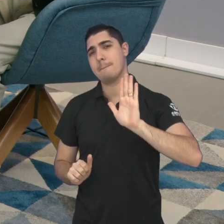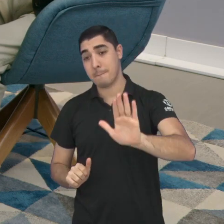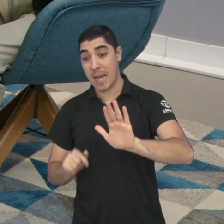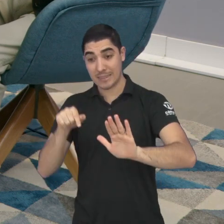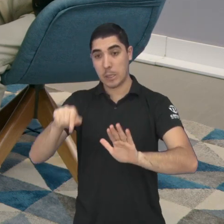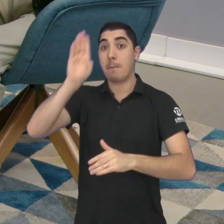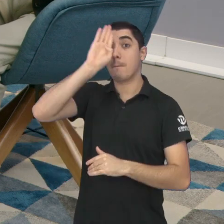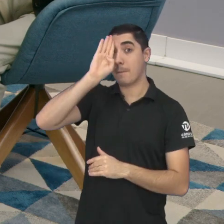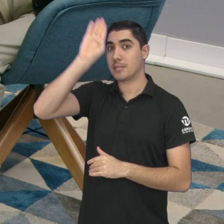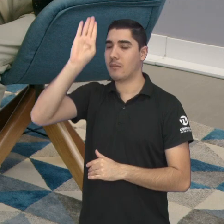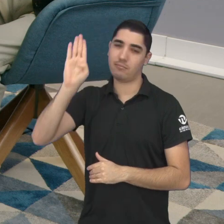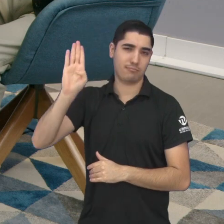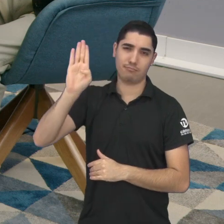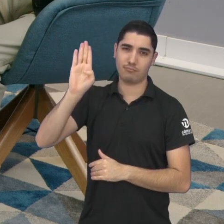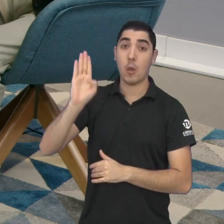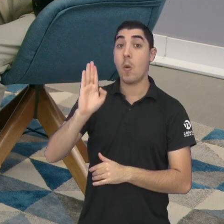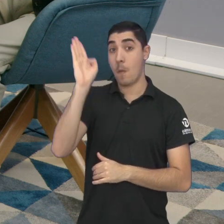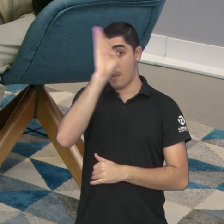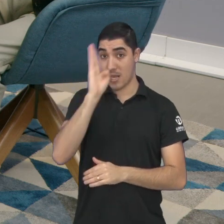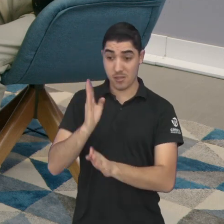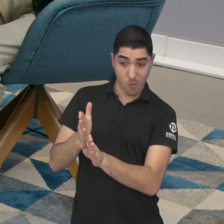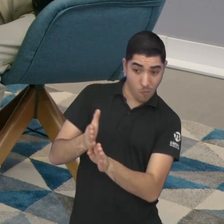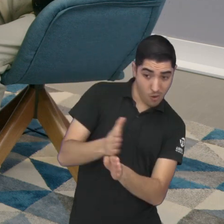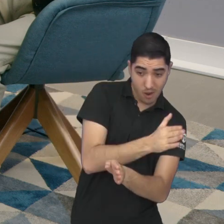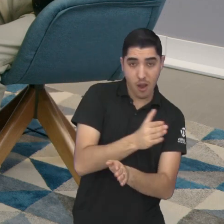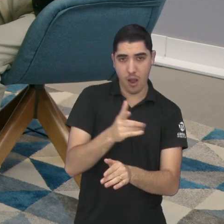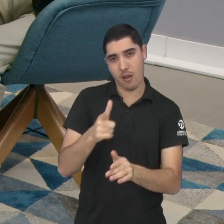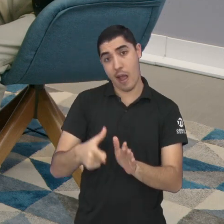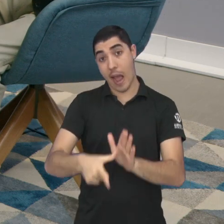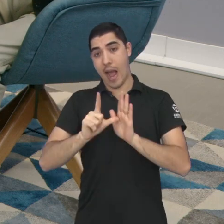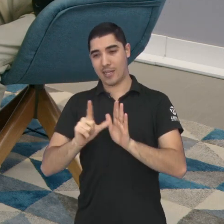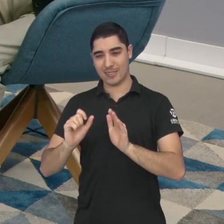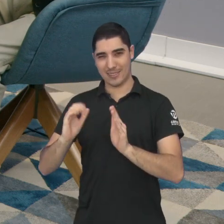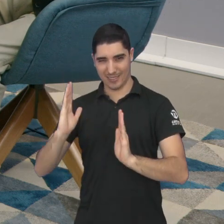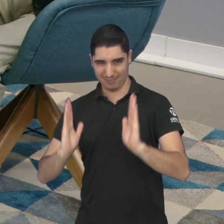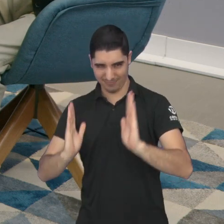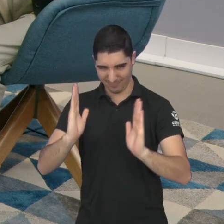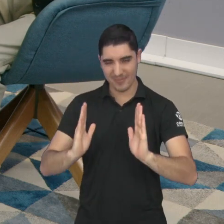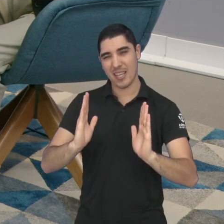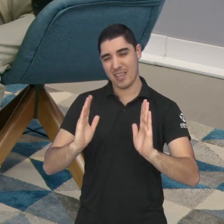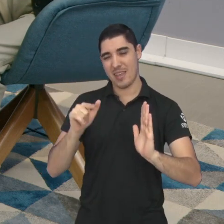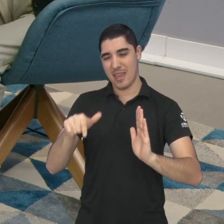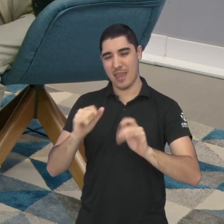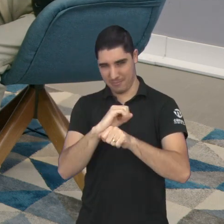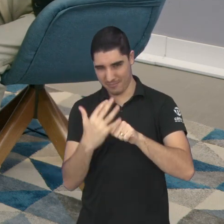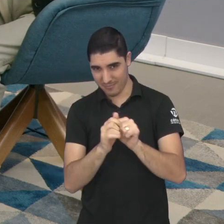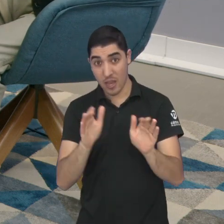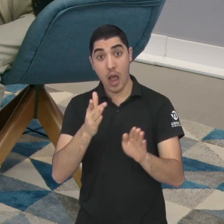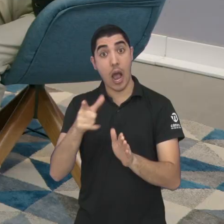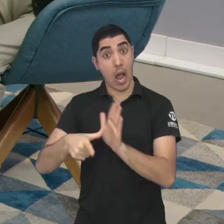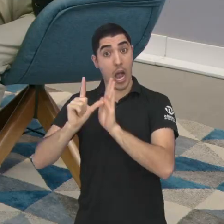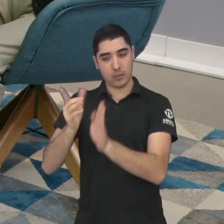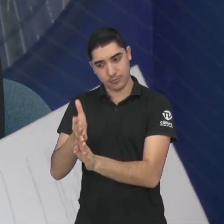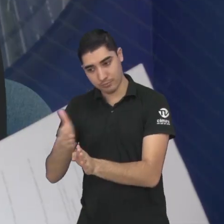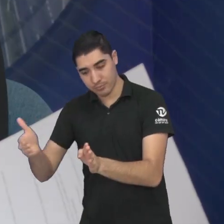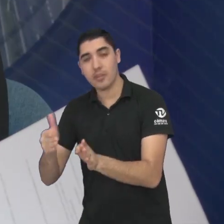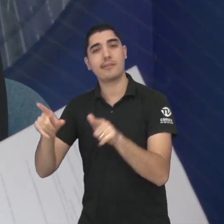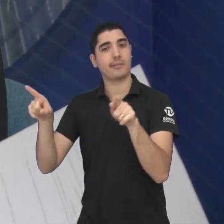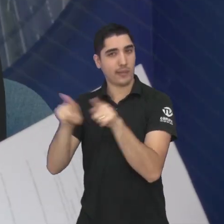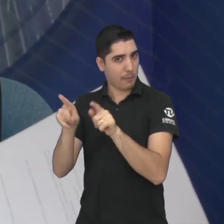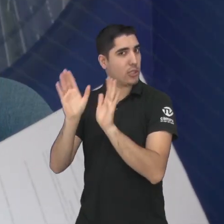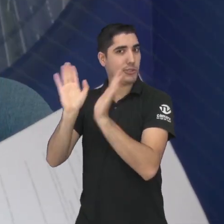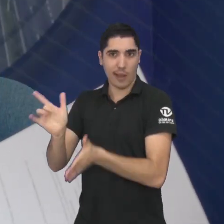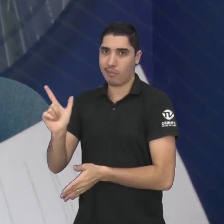de partida, né? O Brasil já estava numa situação crítica em relação à fome antes mesmo da pandemia. Mas então, para a gente ilustrar